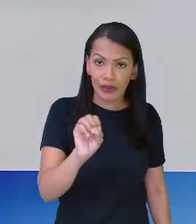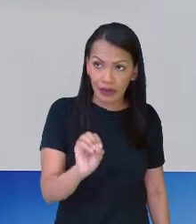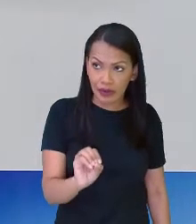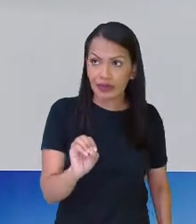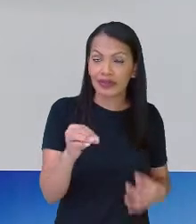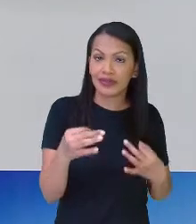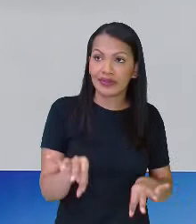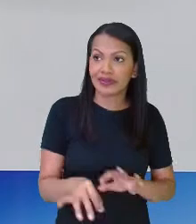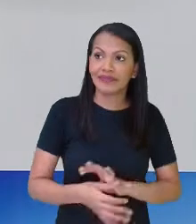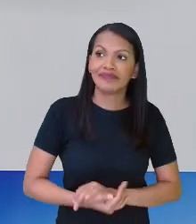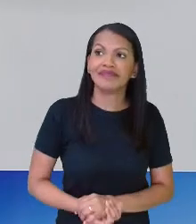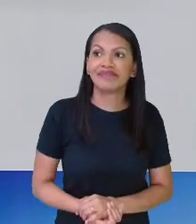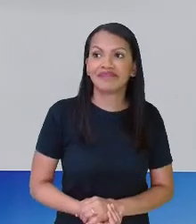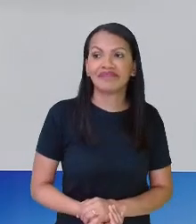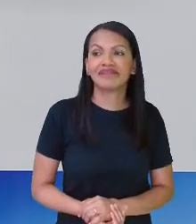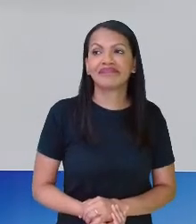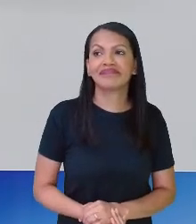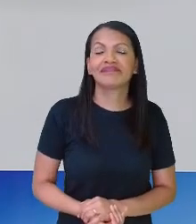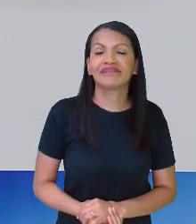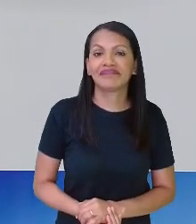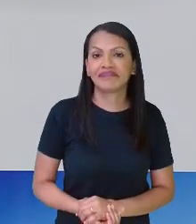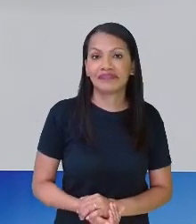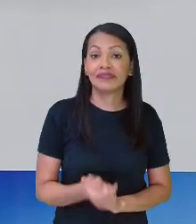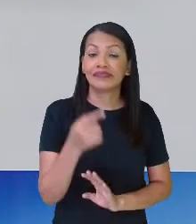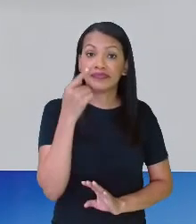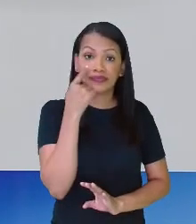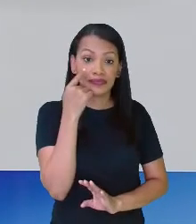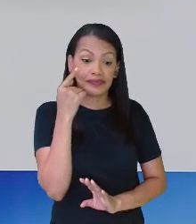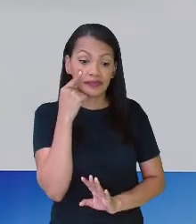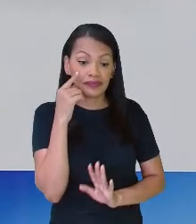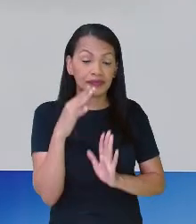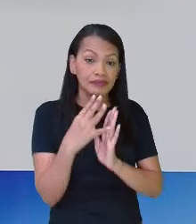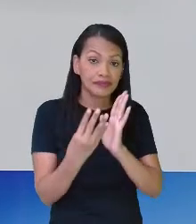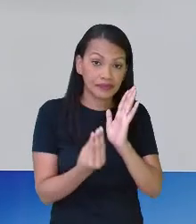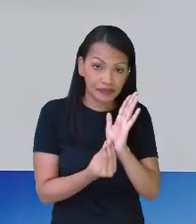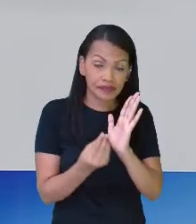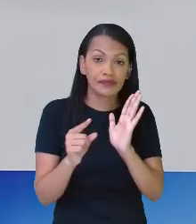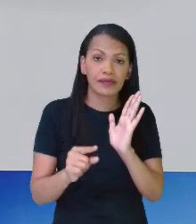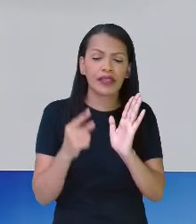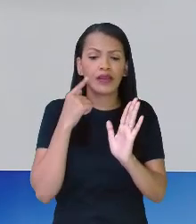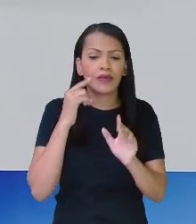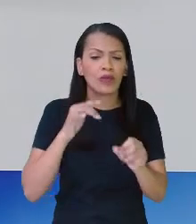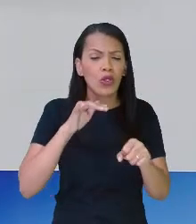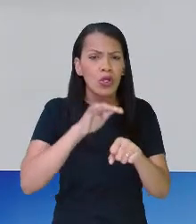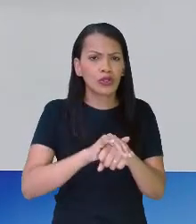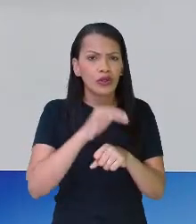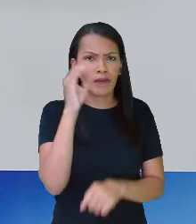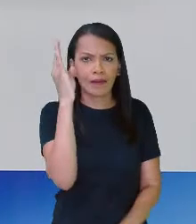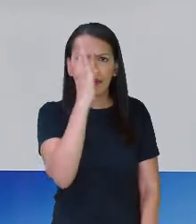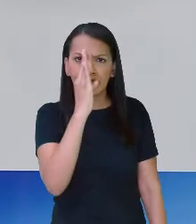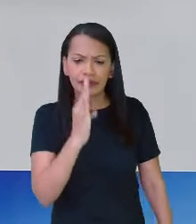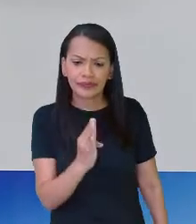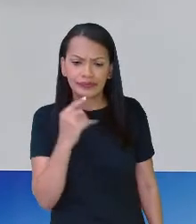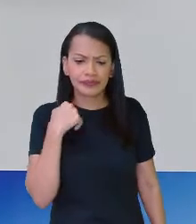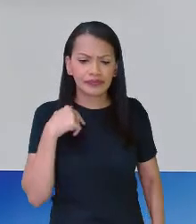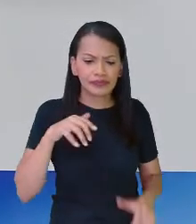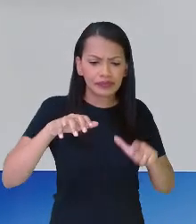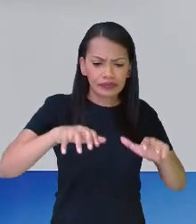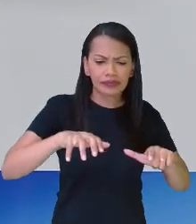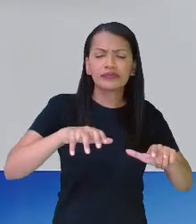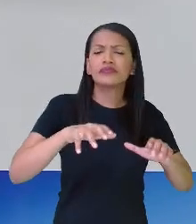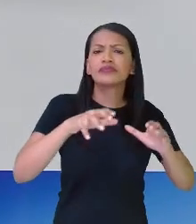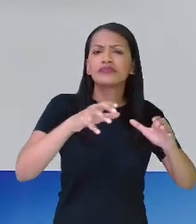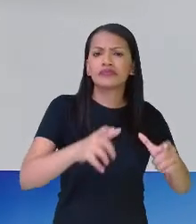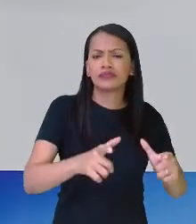1580. E olha só, o Quilombo dos Palmares foi um quilombo da era colonial brasileira e localizava-se na Serra da